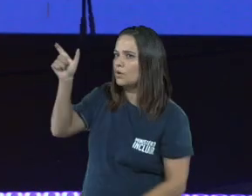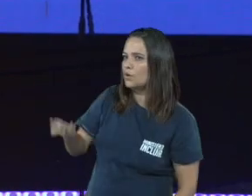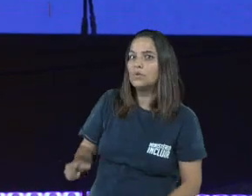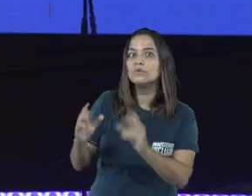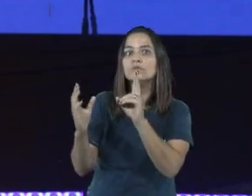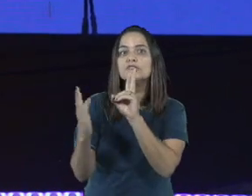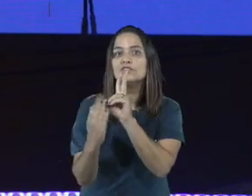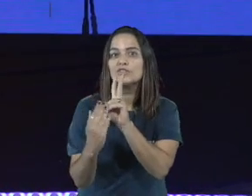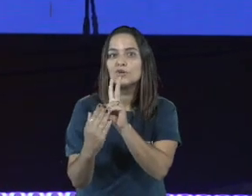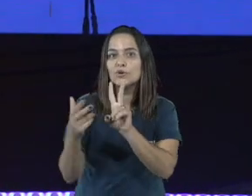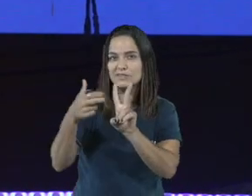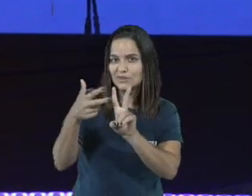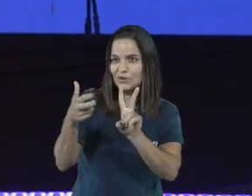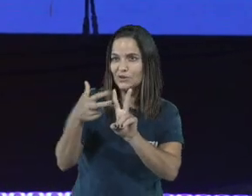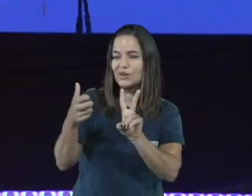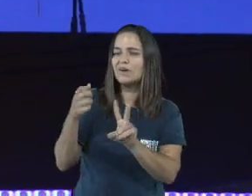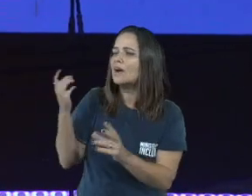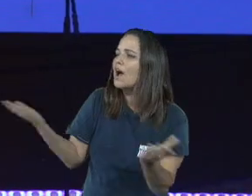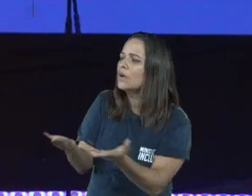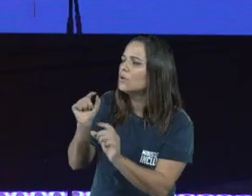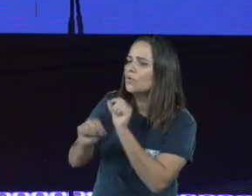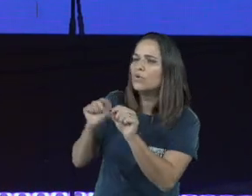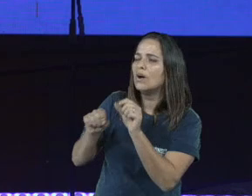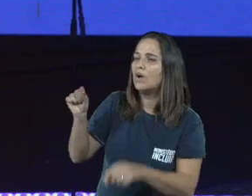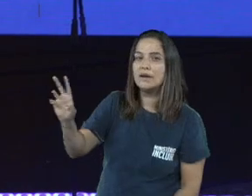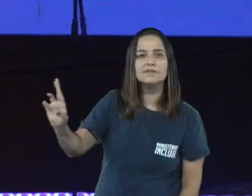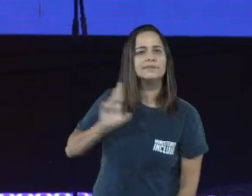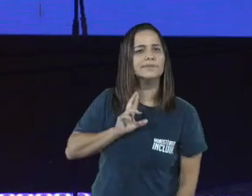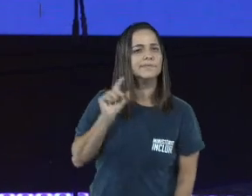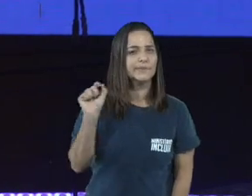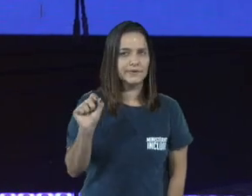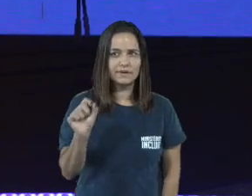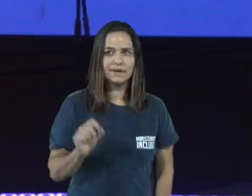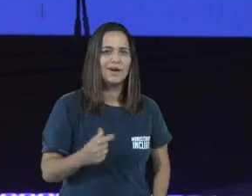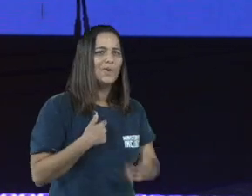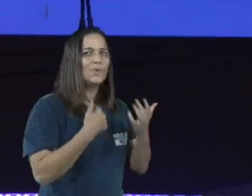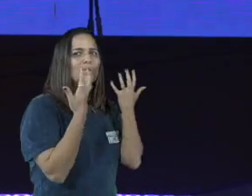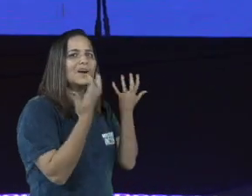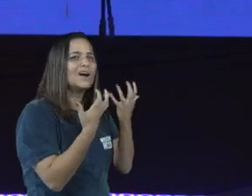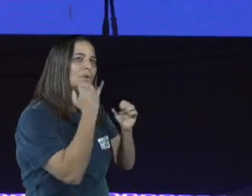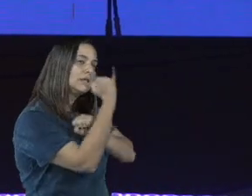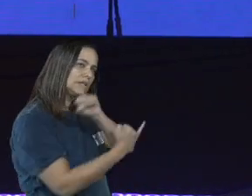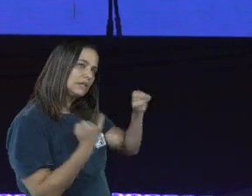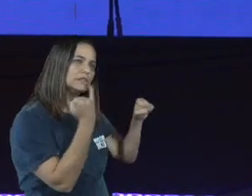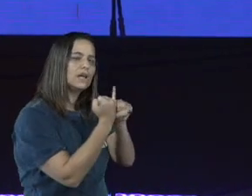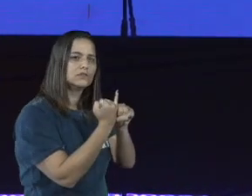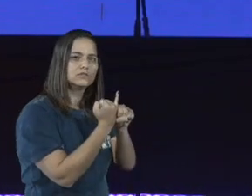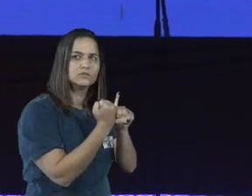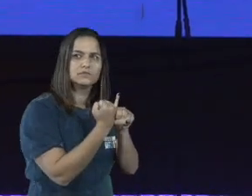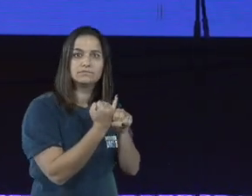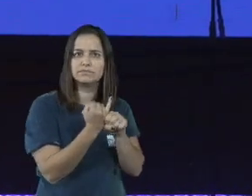O que é se alguém pensou que passou queria usar Flash 1 e eu quero um